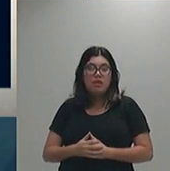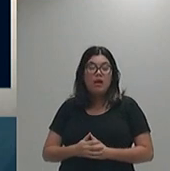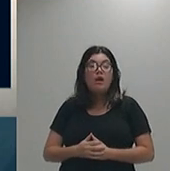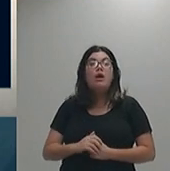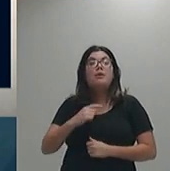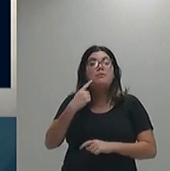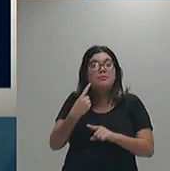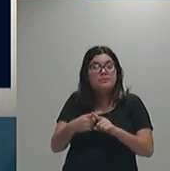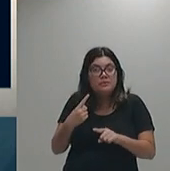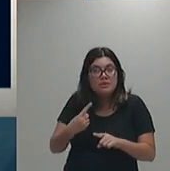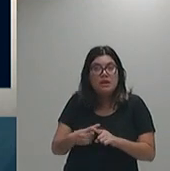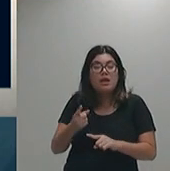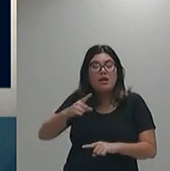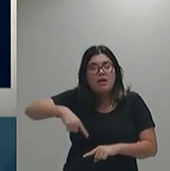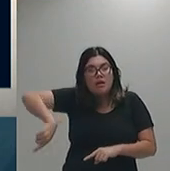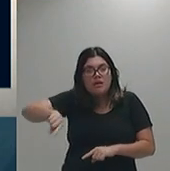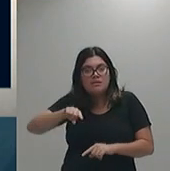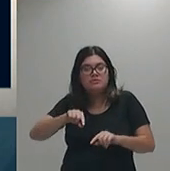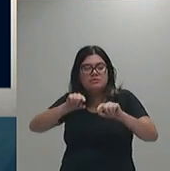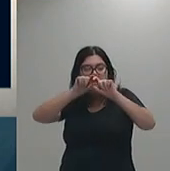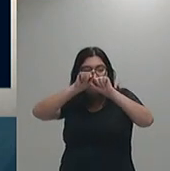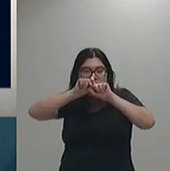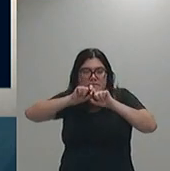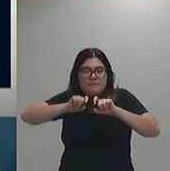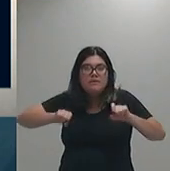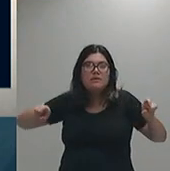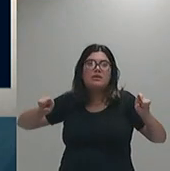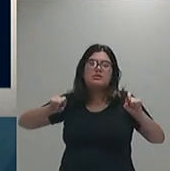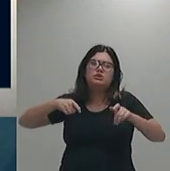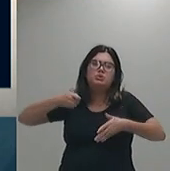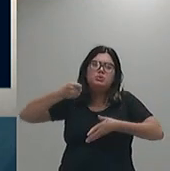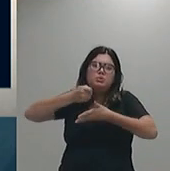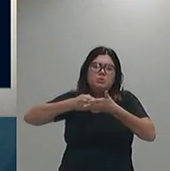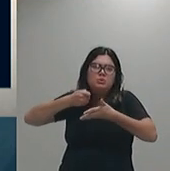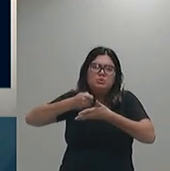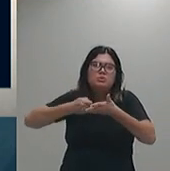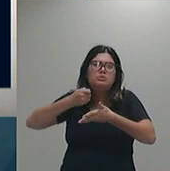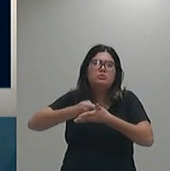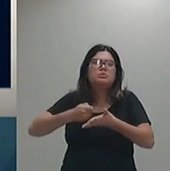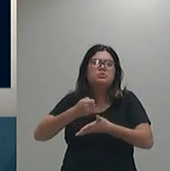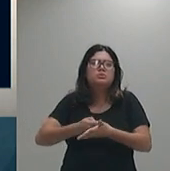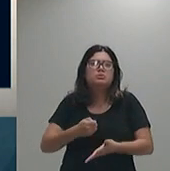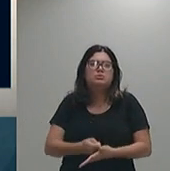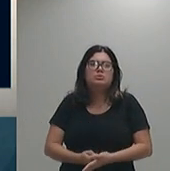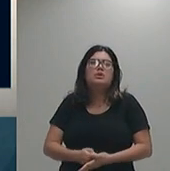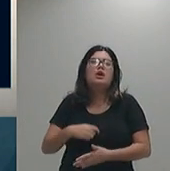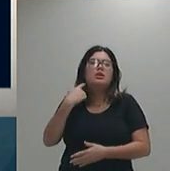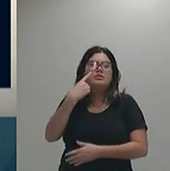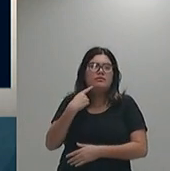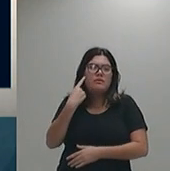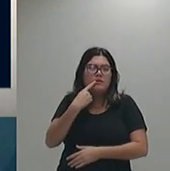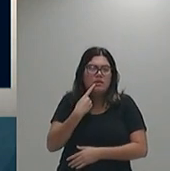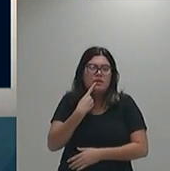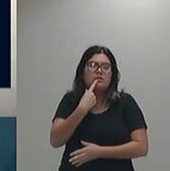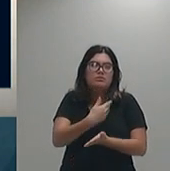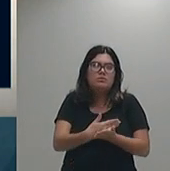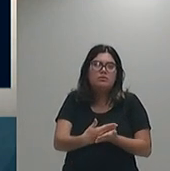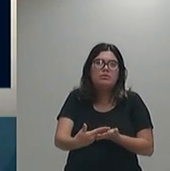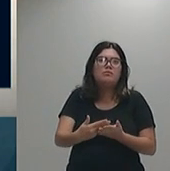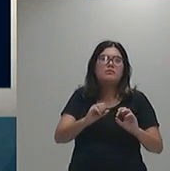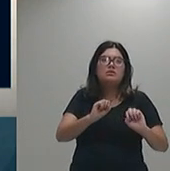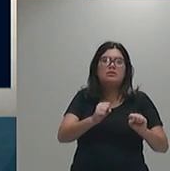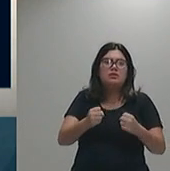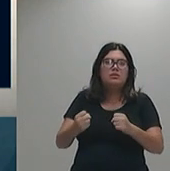essa foi uma das frases insistentes que o ADN mundo os advogados no início das sustentações